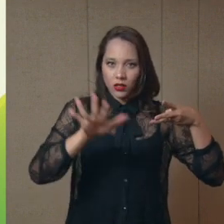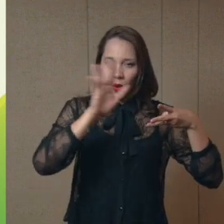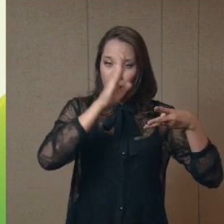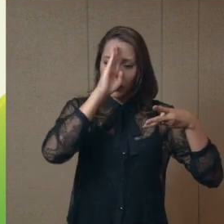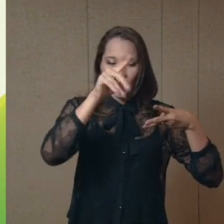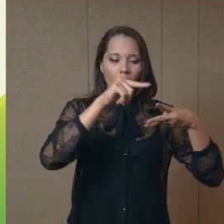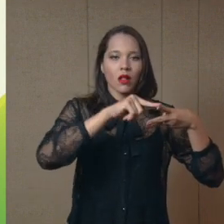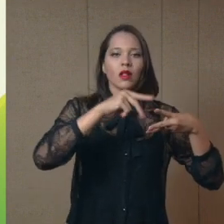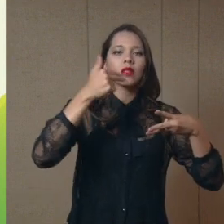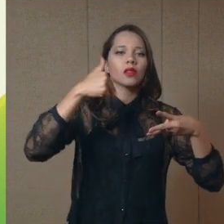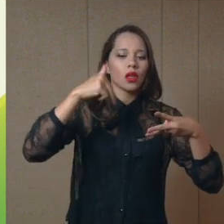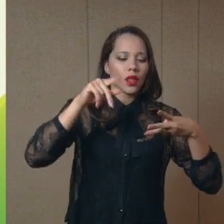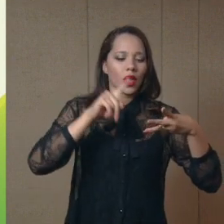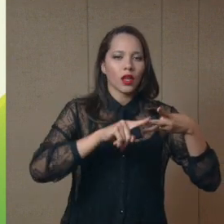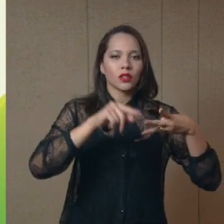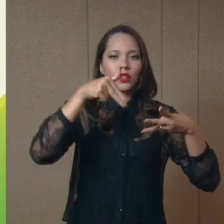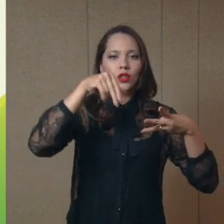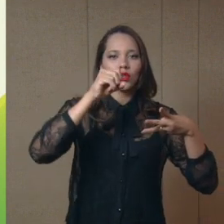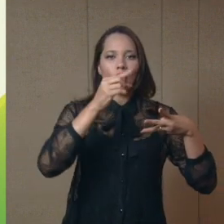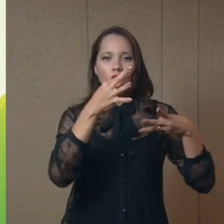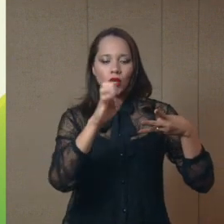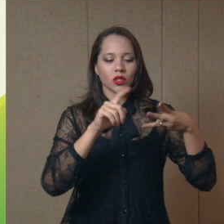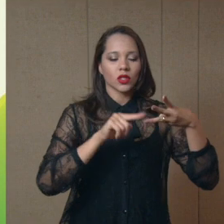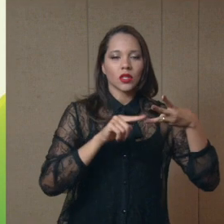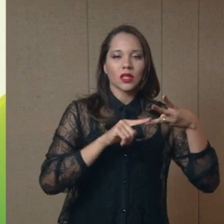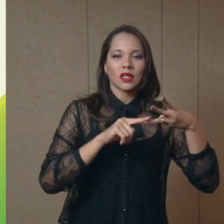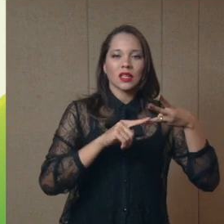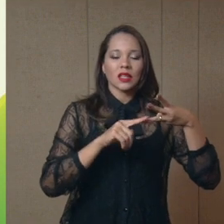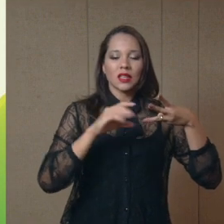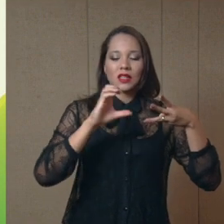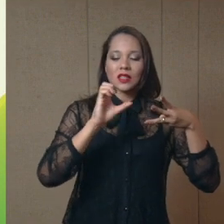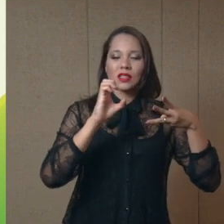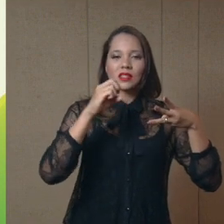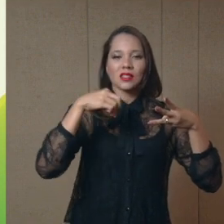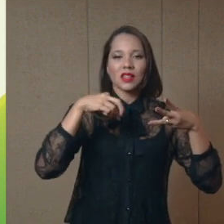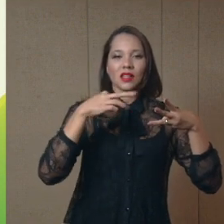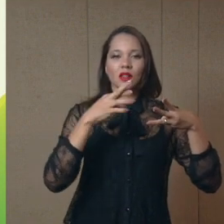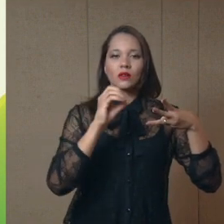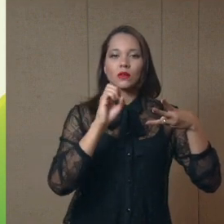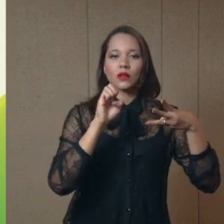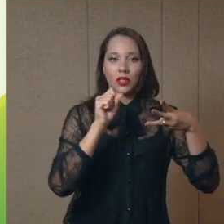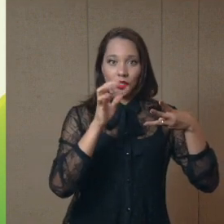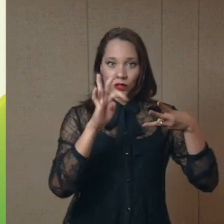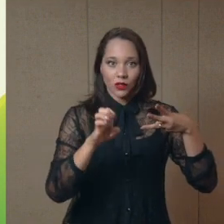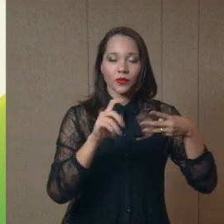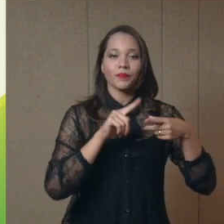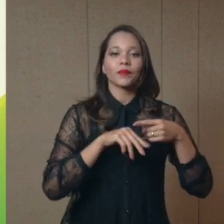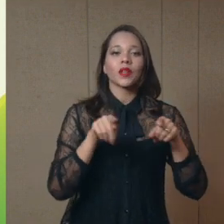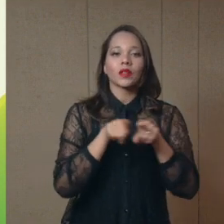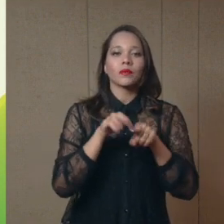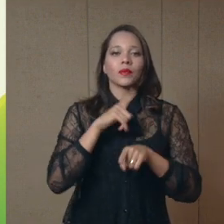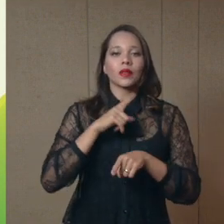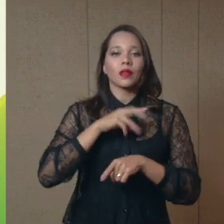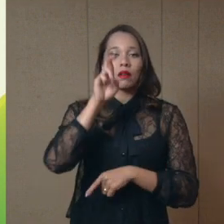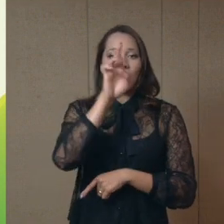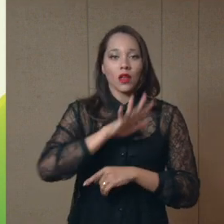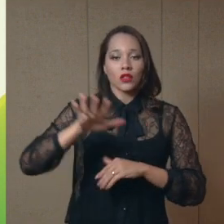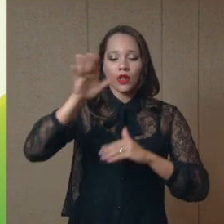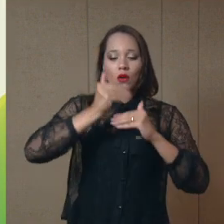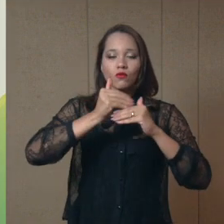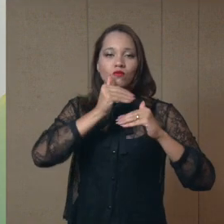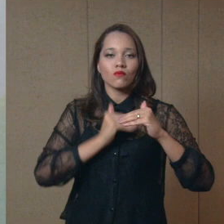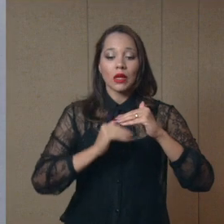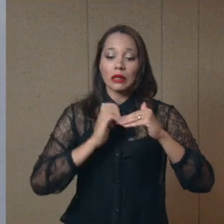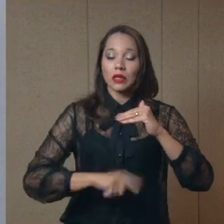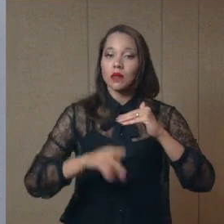país então a região nordeste norte e centro oeste que fazem que é onde tem faixa de fronteira e temos regiões sub regiões